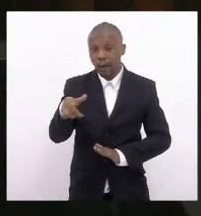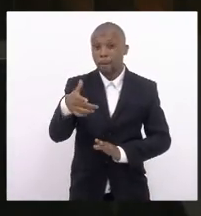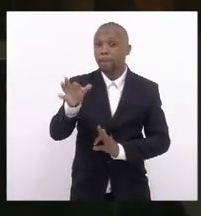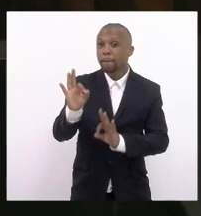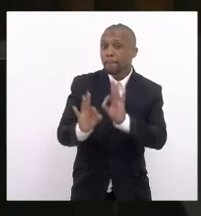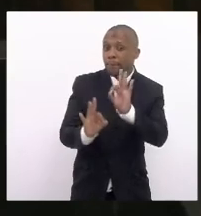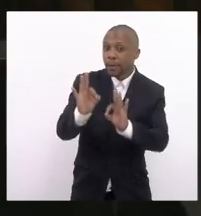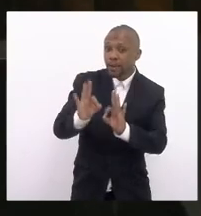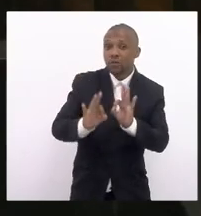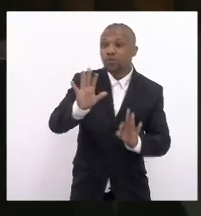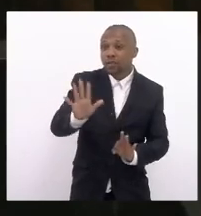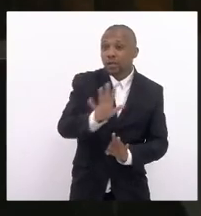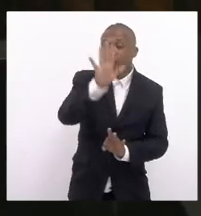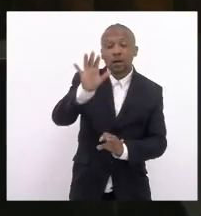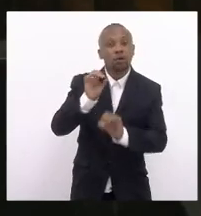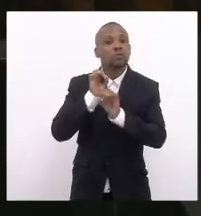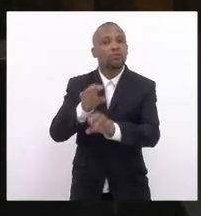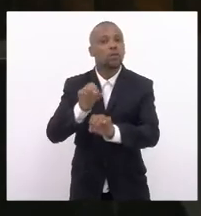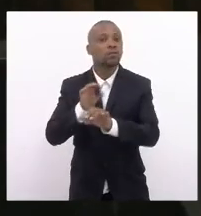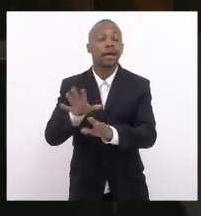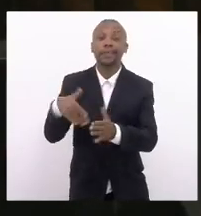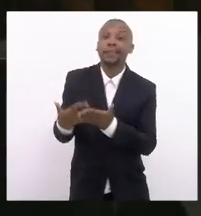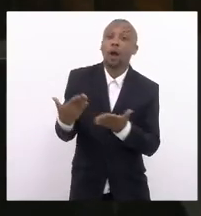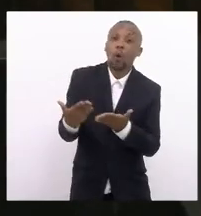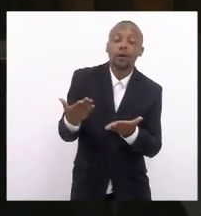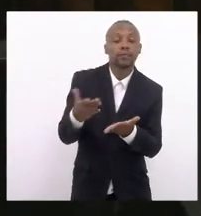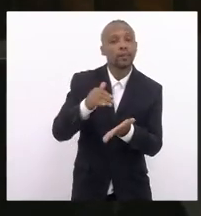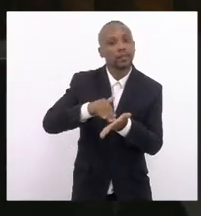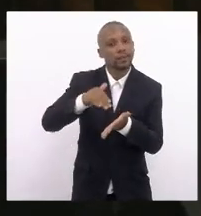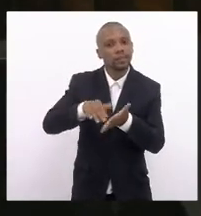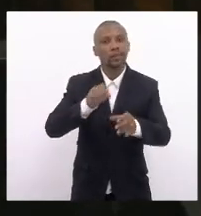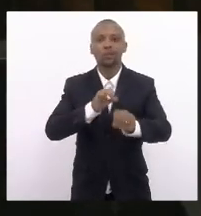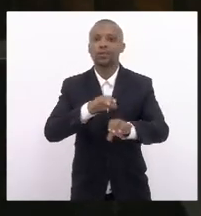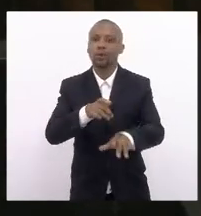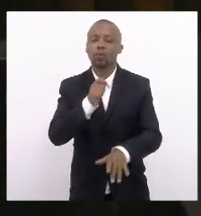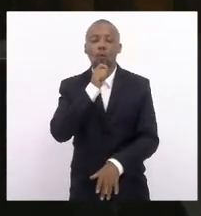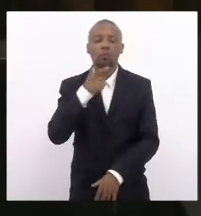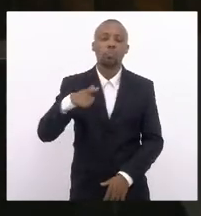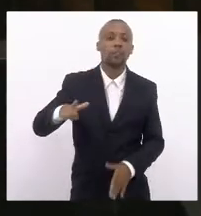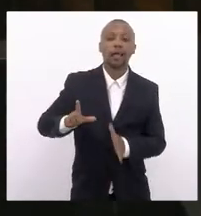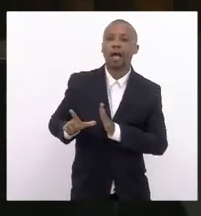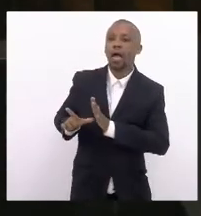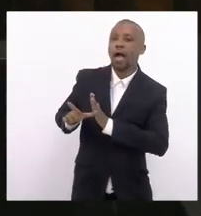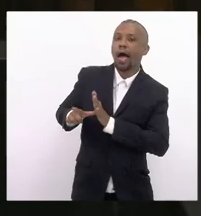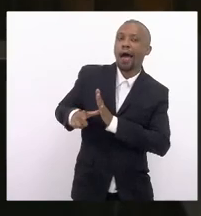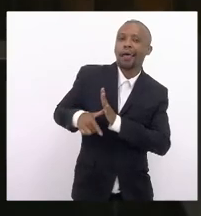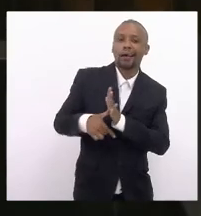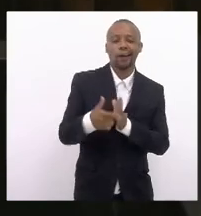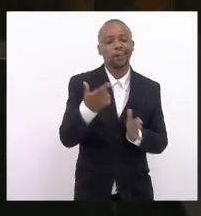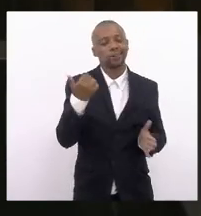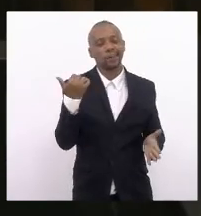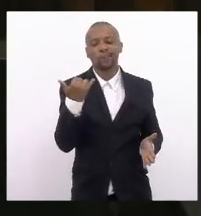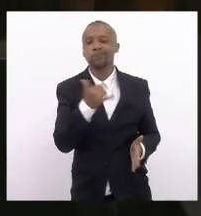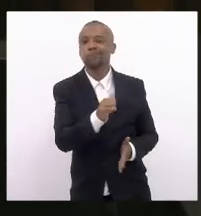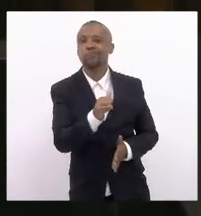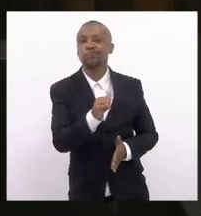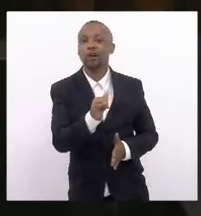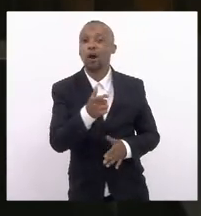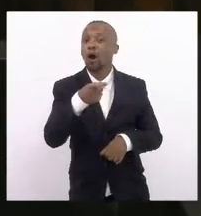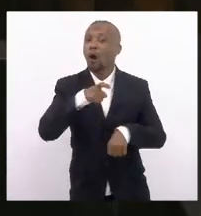Até hoje, o estado do Rio de Janeiro não tem um plano estadual de educação. Está atrasado. Está desrespeitando os prazos